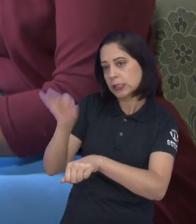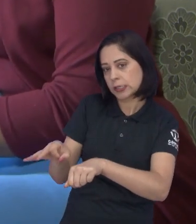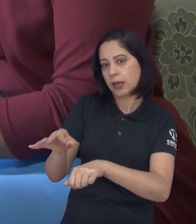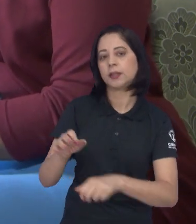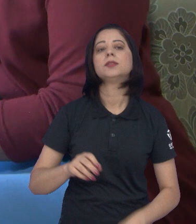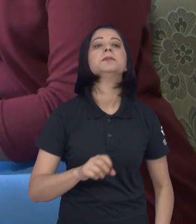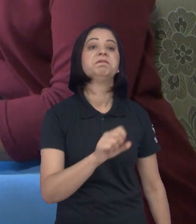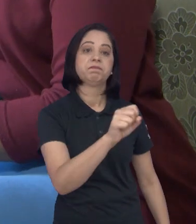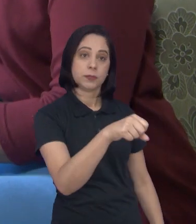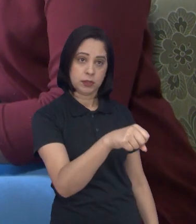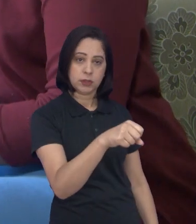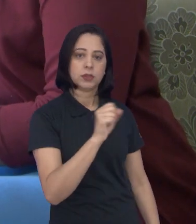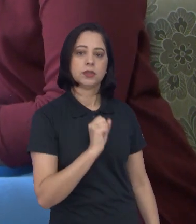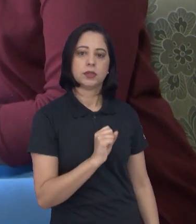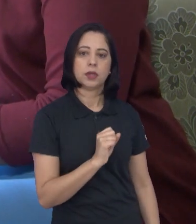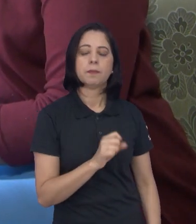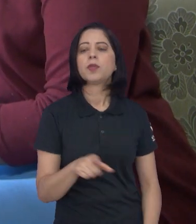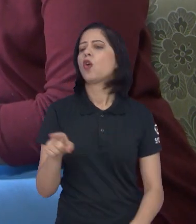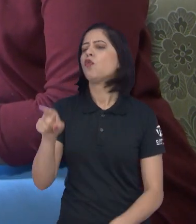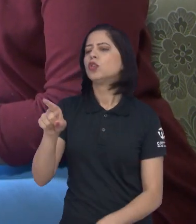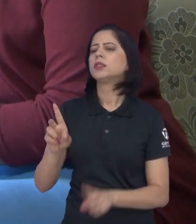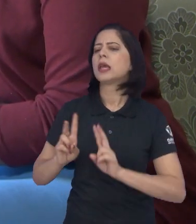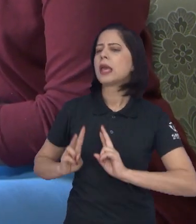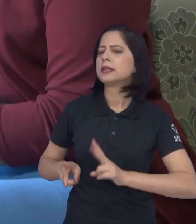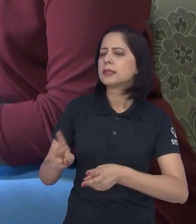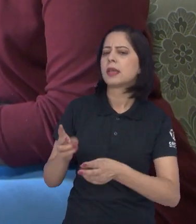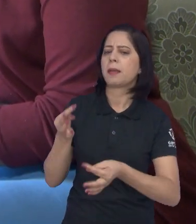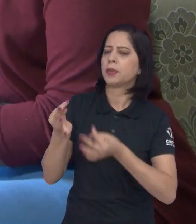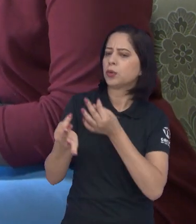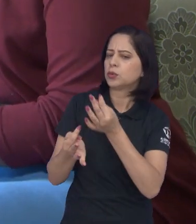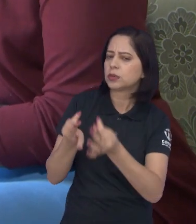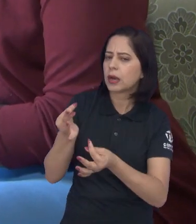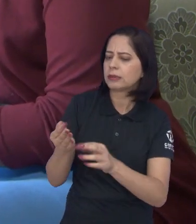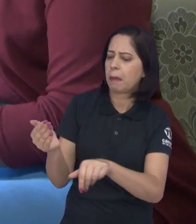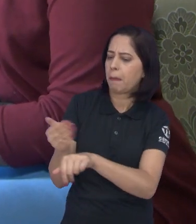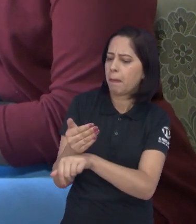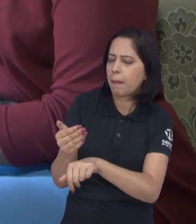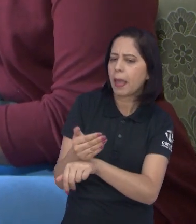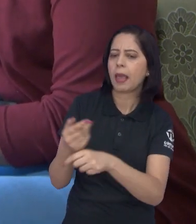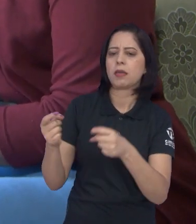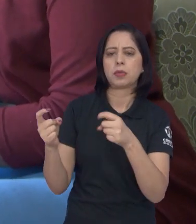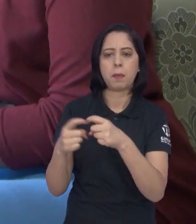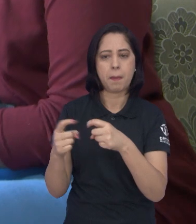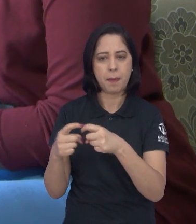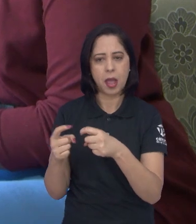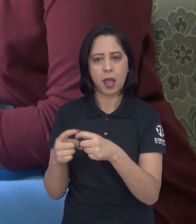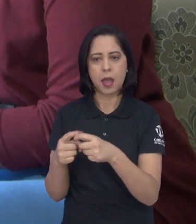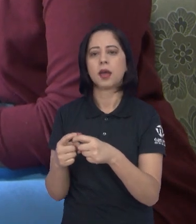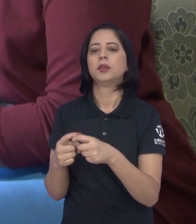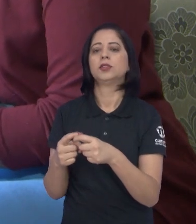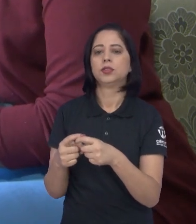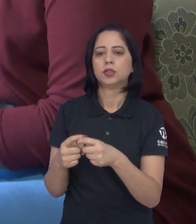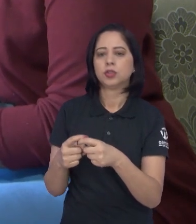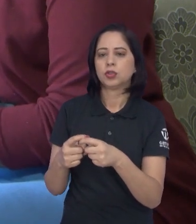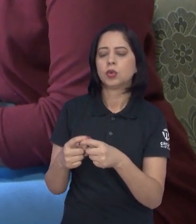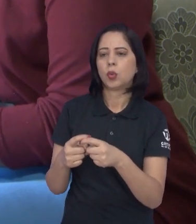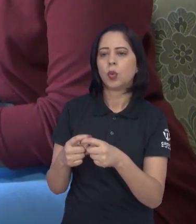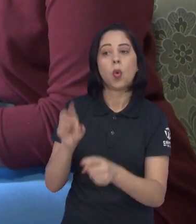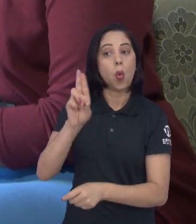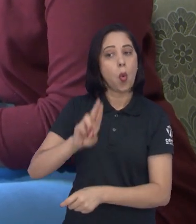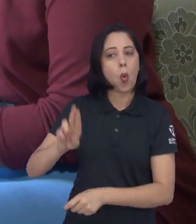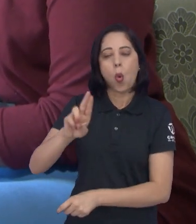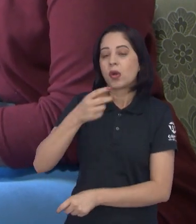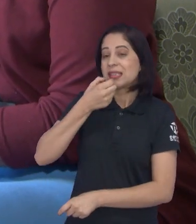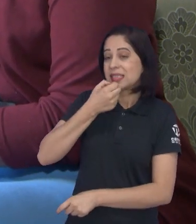além da a senhora acompanhar durante o tratamento né a senhora ir pro médico fazer todo o tratamento com as medicações